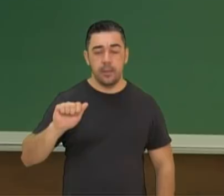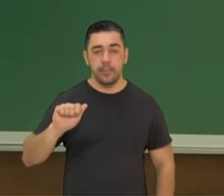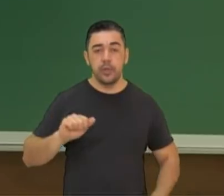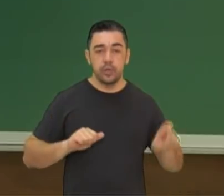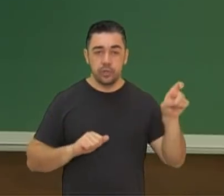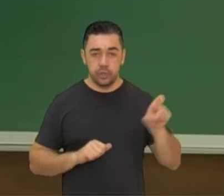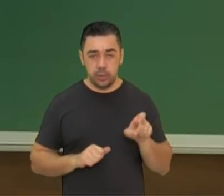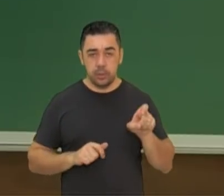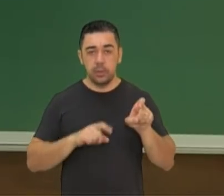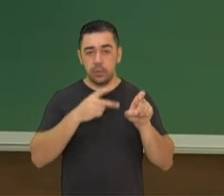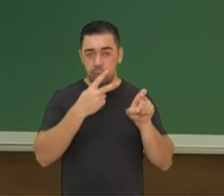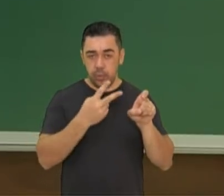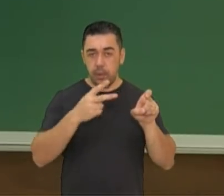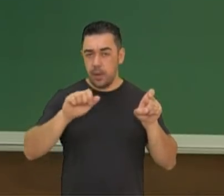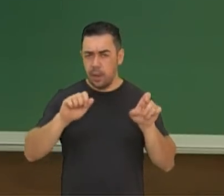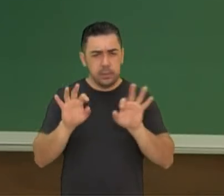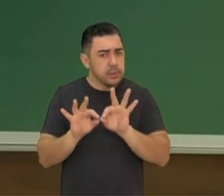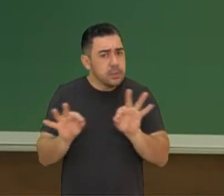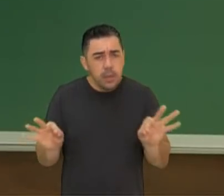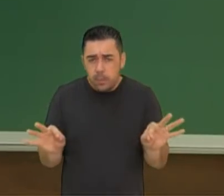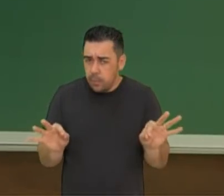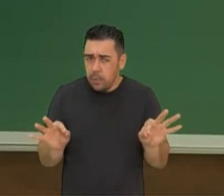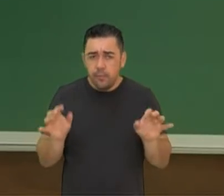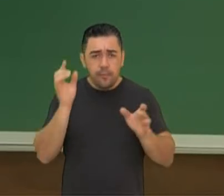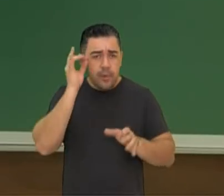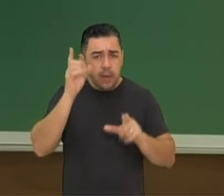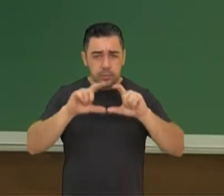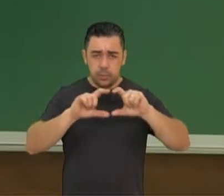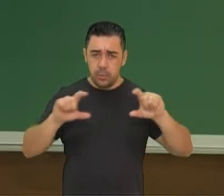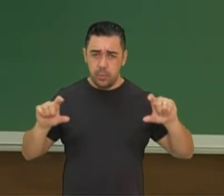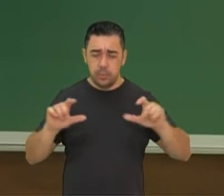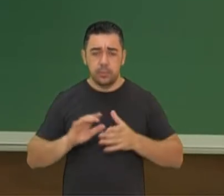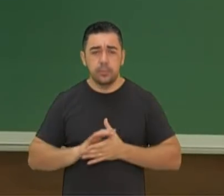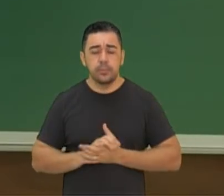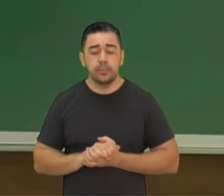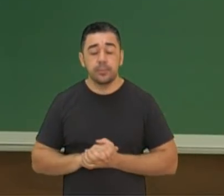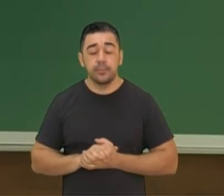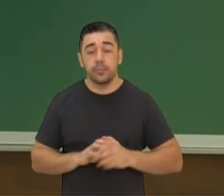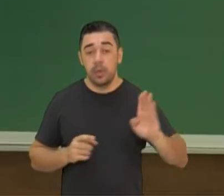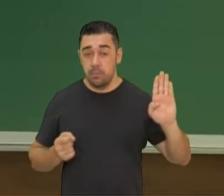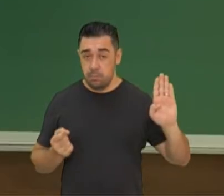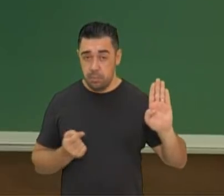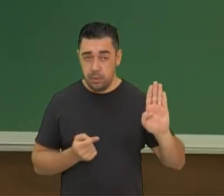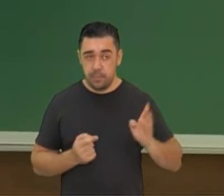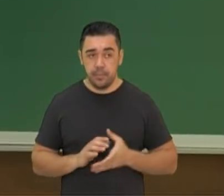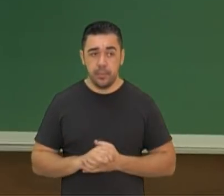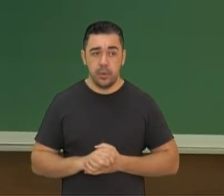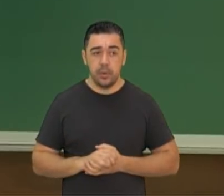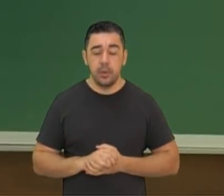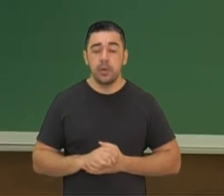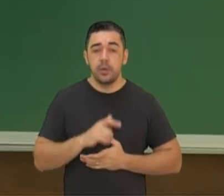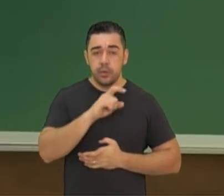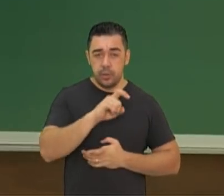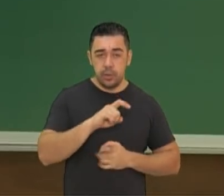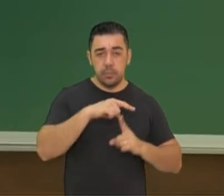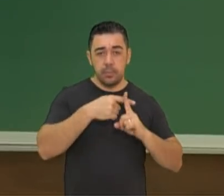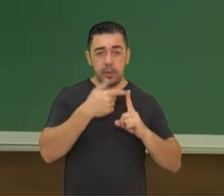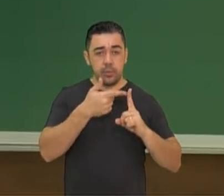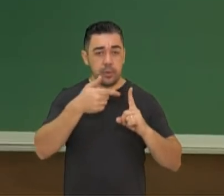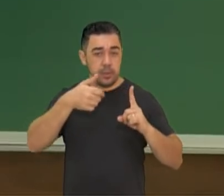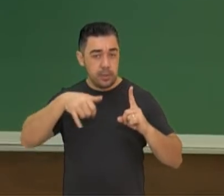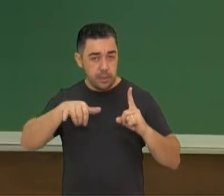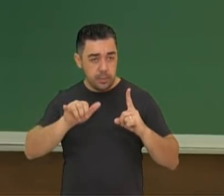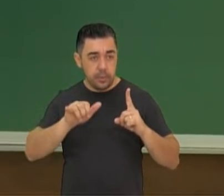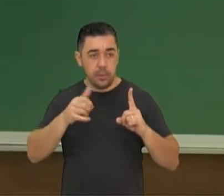a 2A. Bem simplesinha essa equação, tá? Na letra B, x mais 2y é igual a 12. A